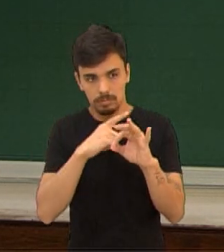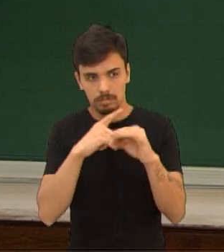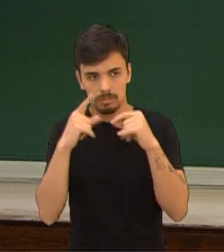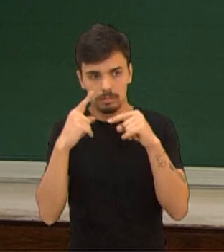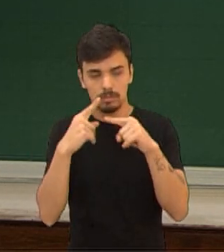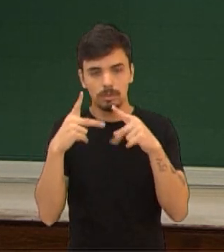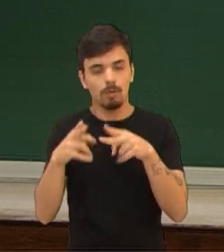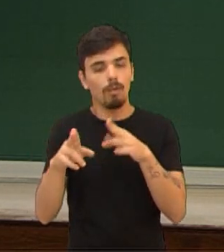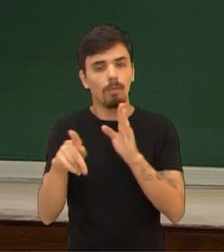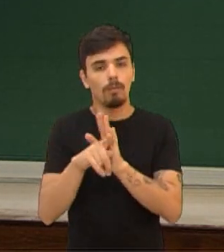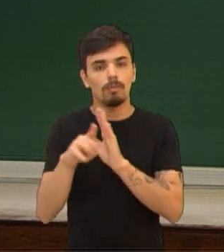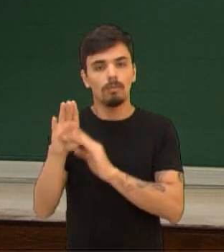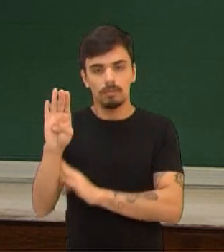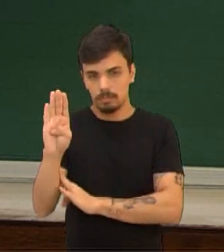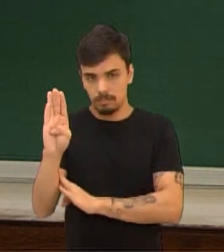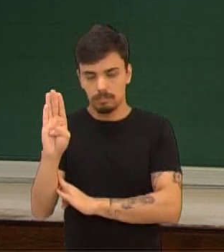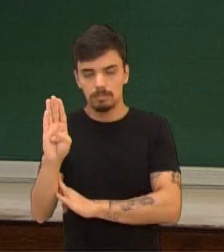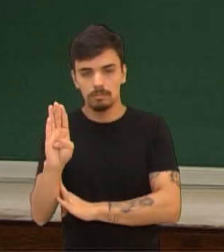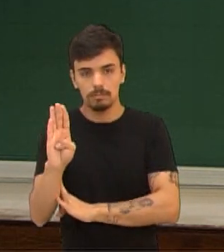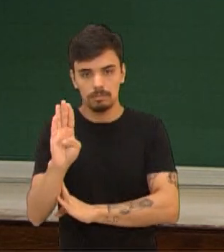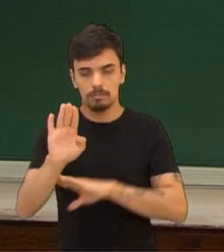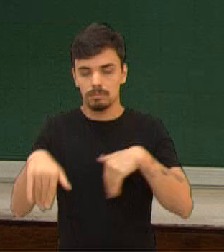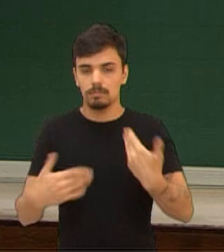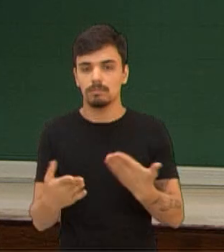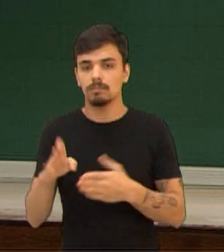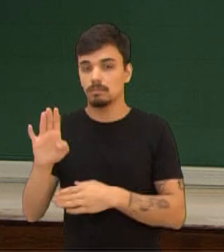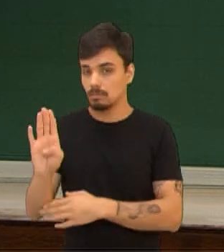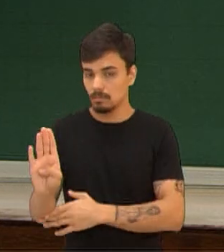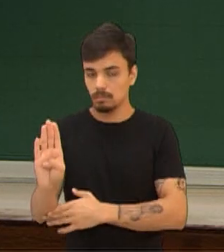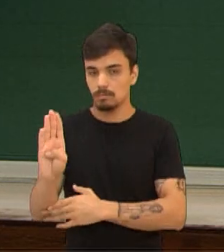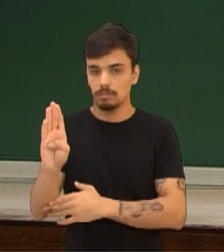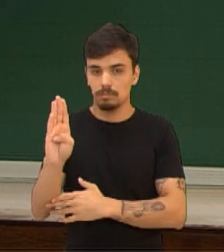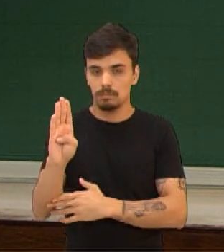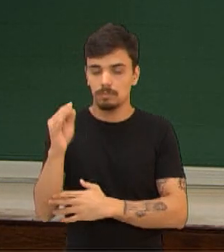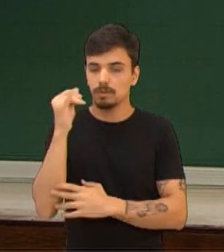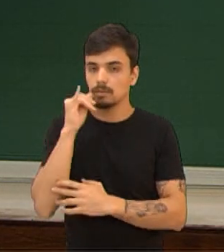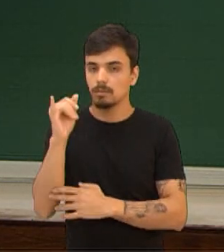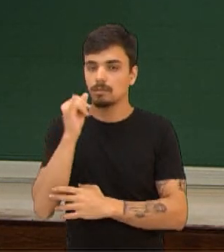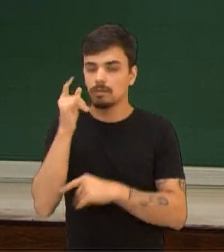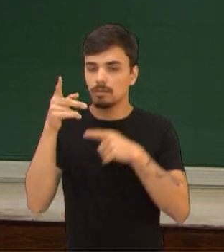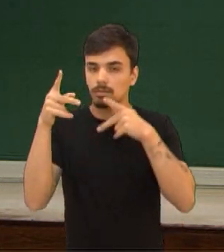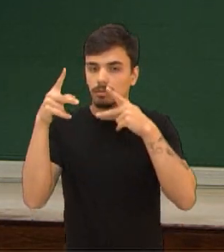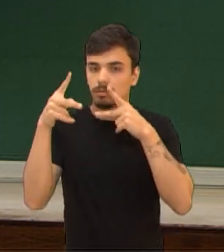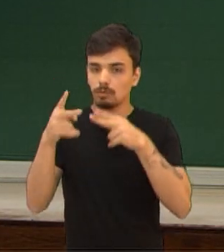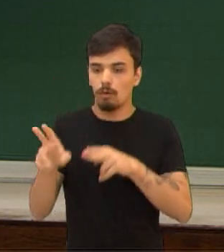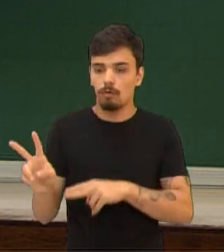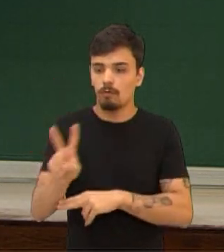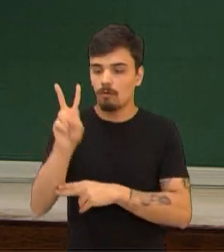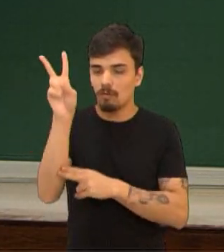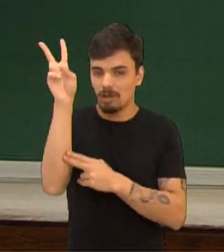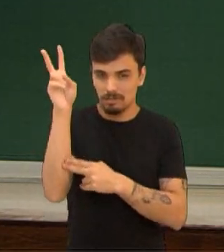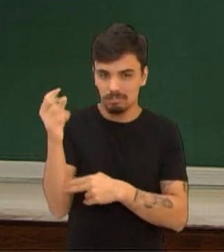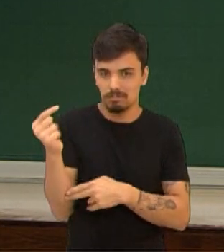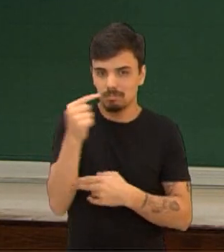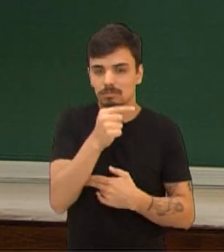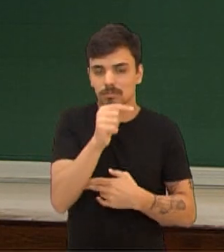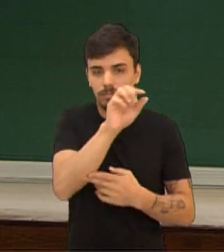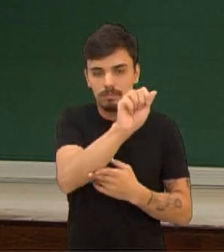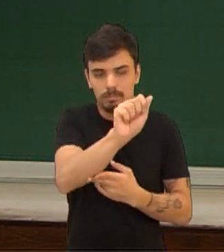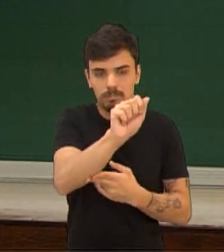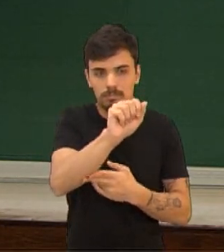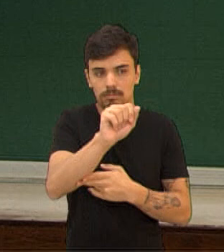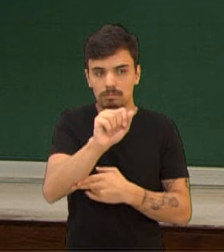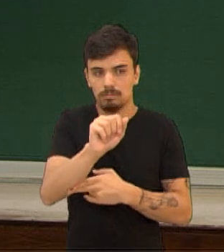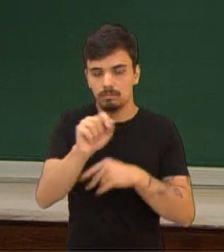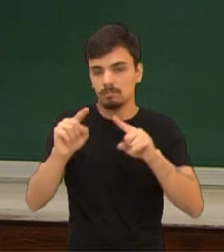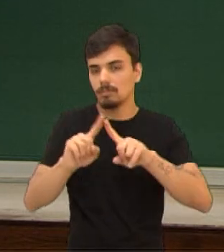B. Então, essa carga aqui no ponto B é exatamente igual ao valor da carga no ponto A. A diferença é que essa carga aqui seria